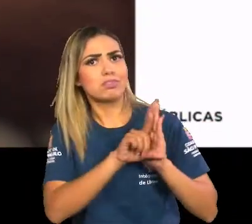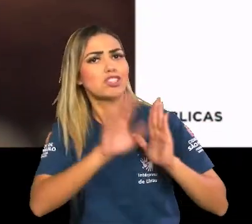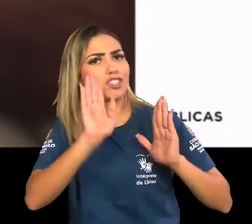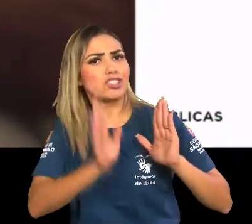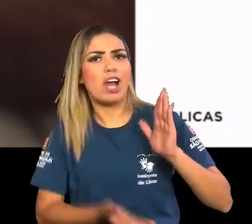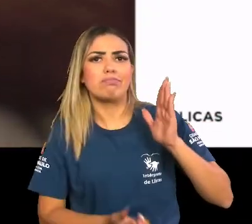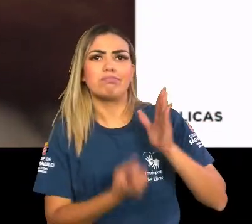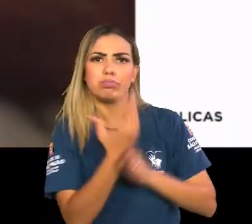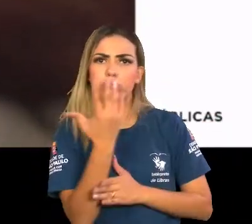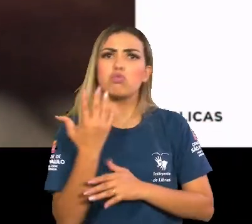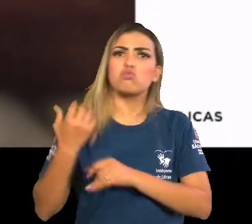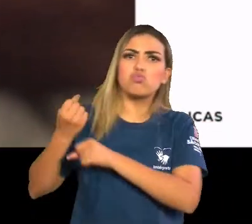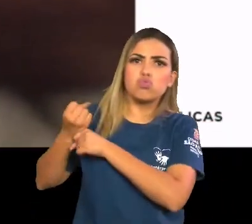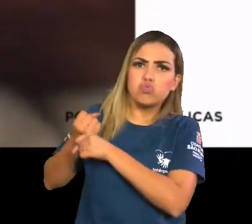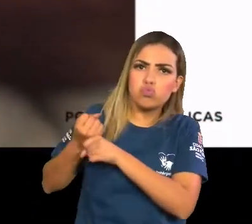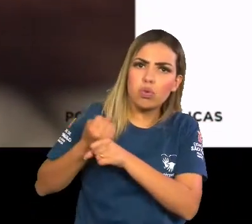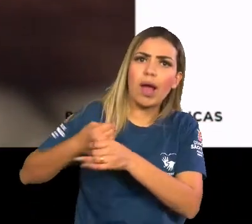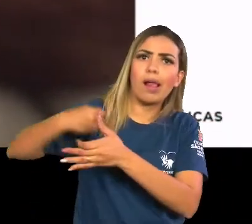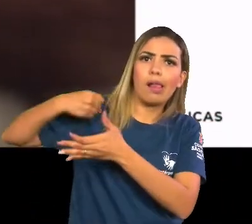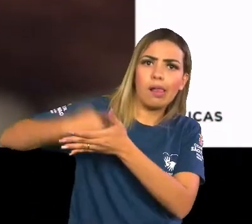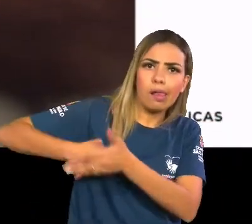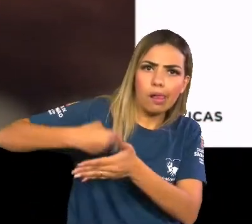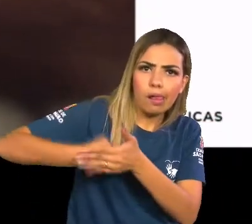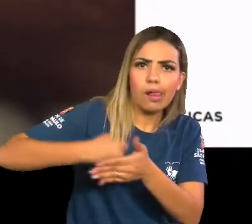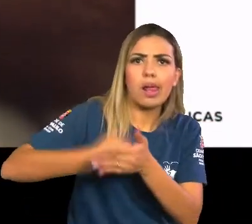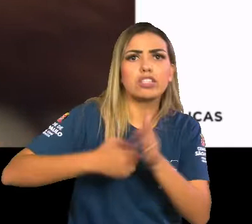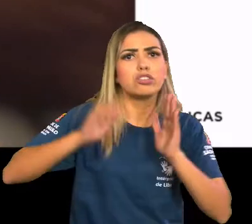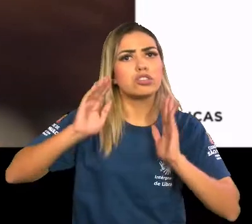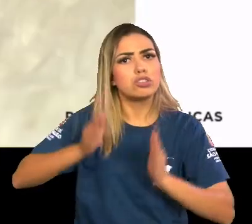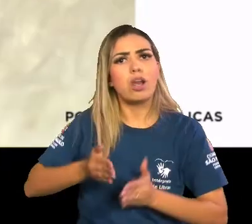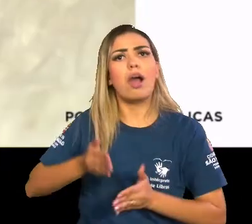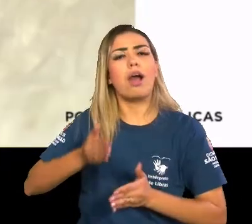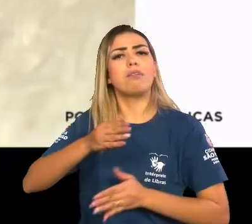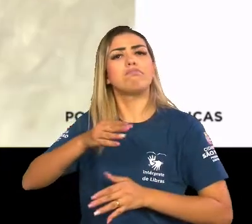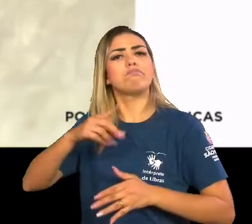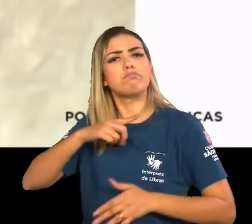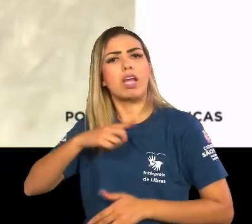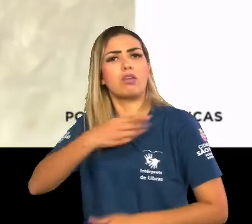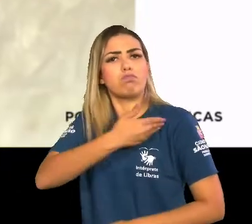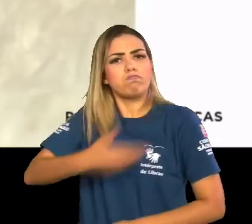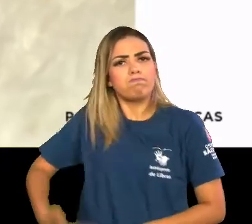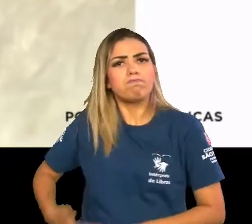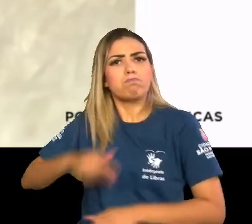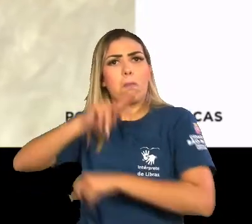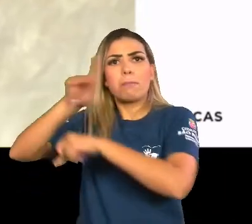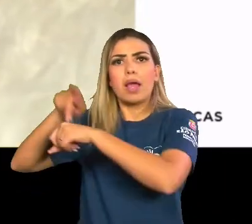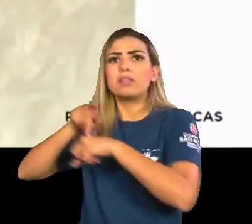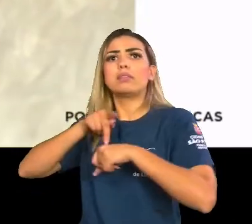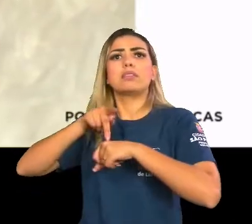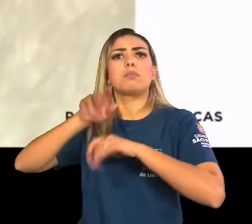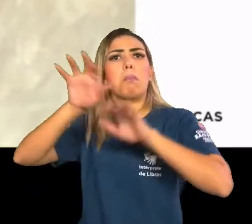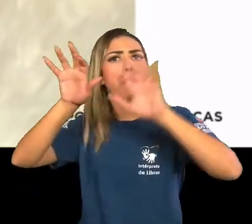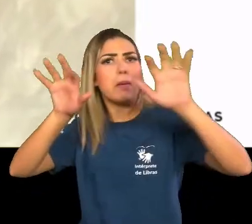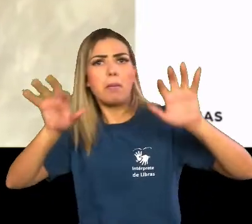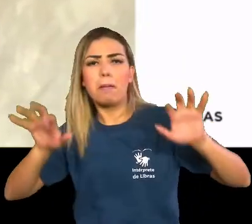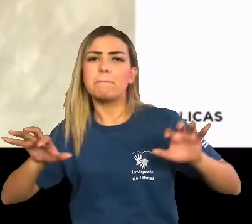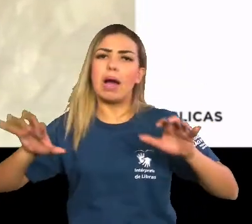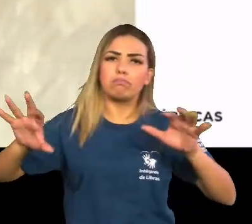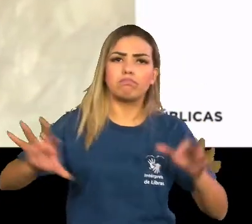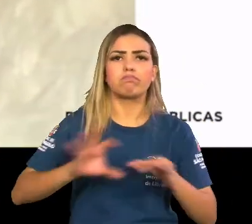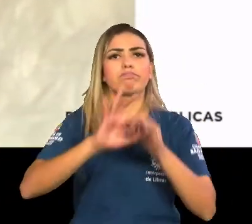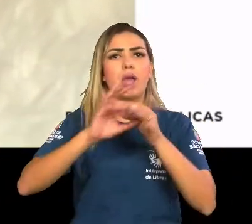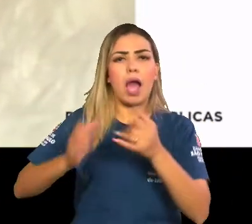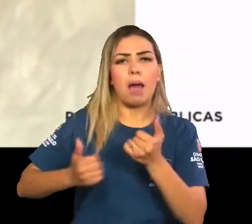luta de anos, que envolveu lideranças de todo o país e contou com o apoio da Federação Brasileira das Associações de